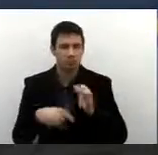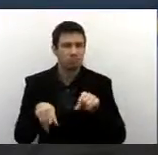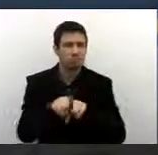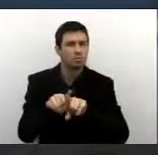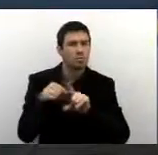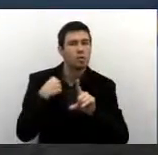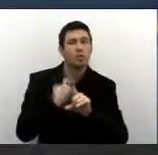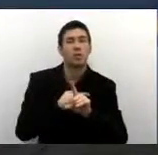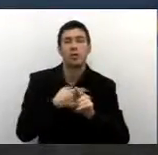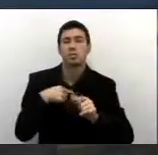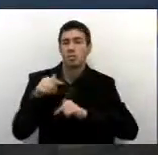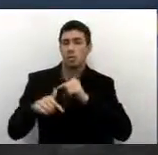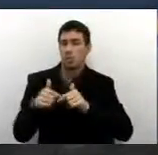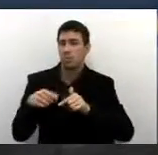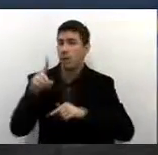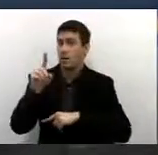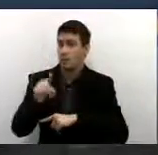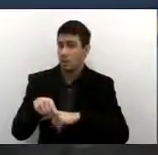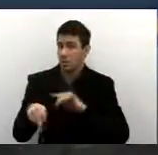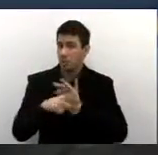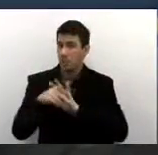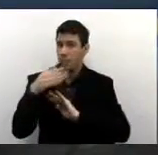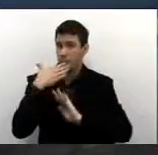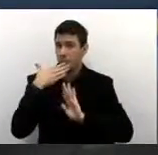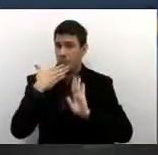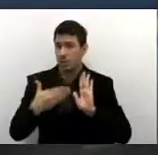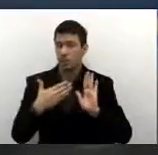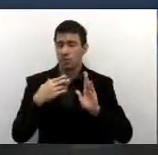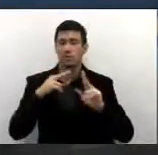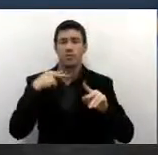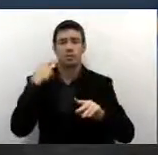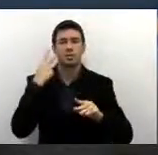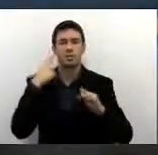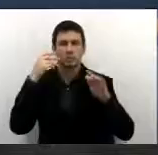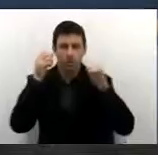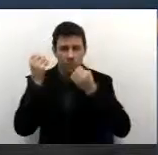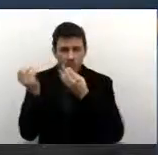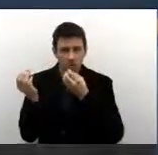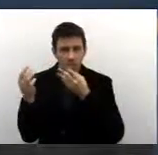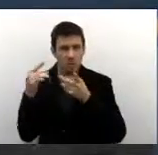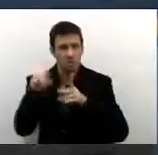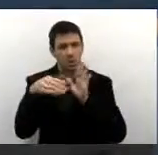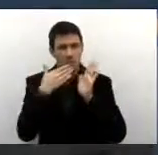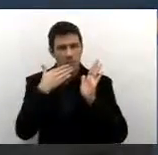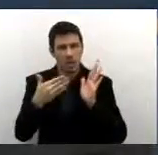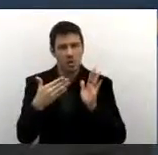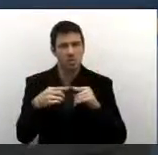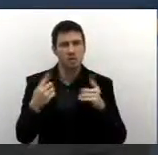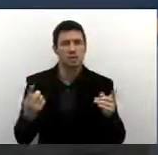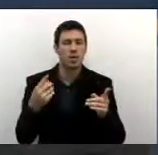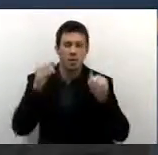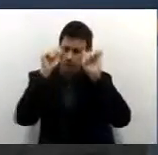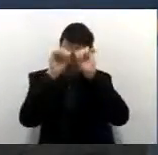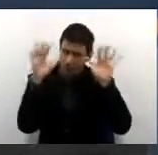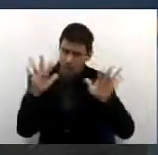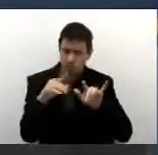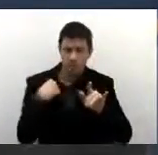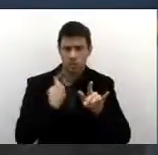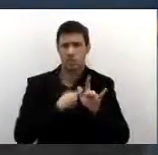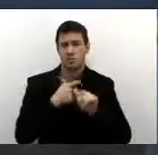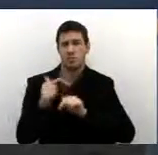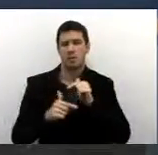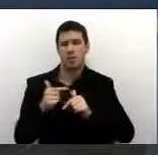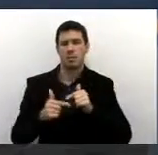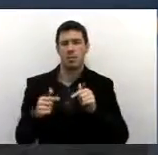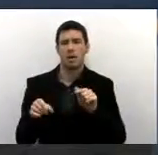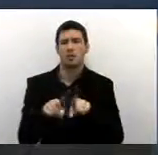O trabalho é um pouco assim, a pedido dos vereadores, né, informações que eles pedem e, claro, é o trabalho